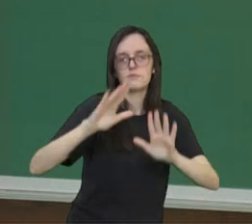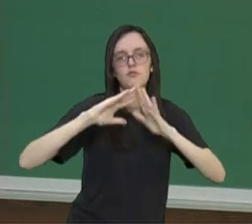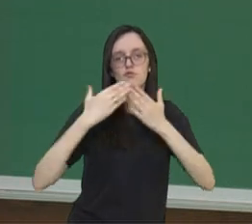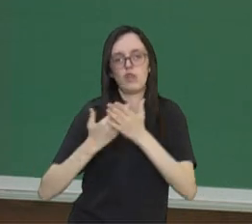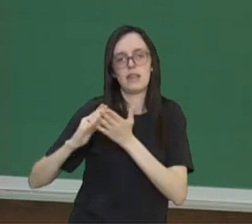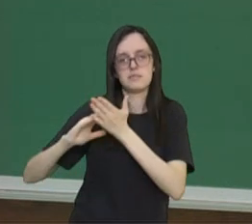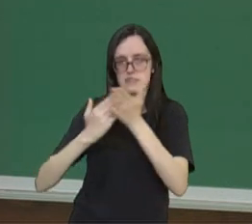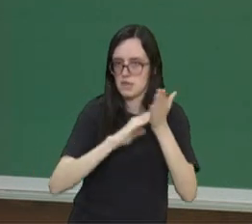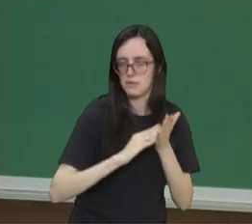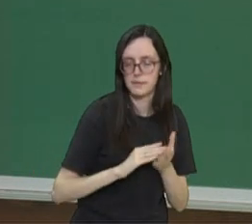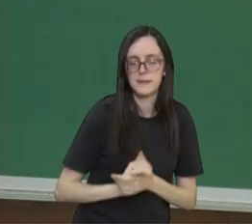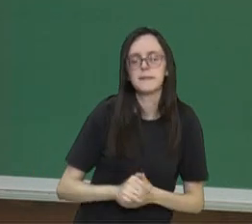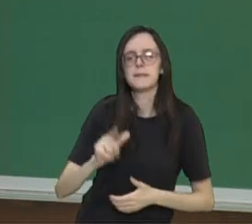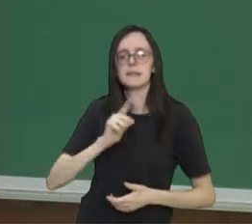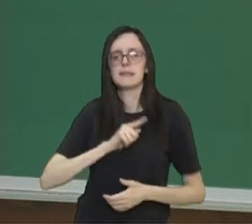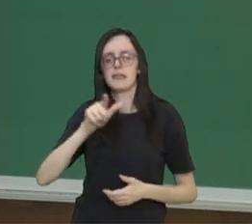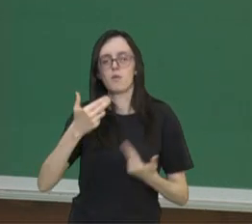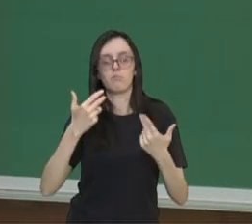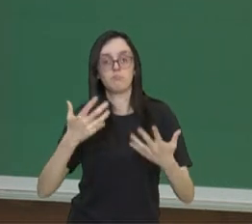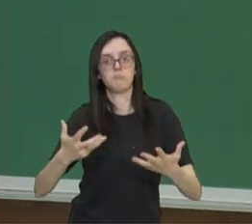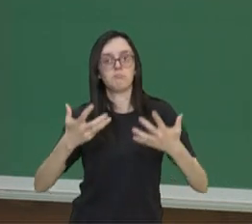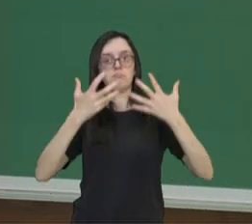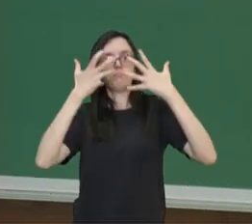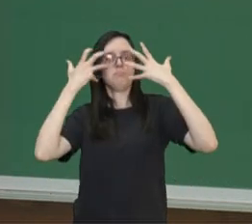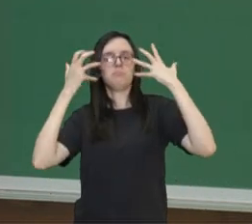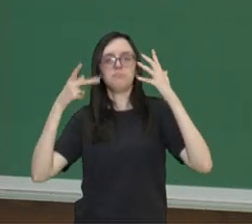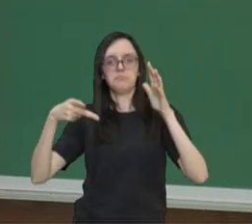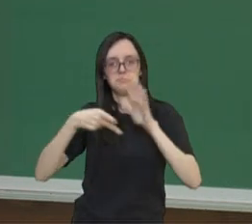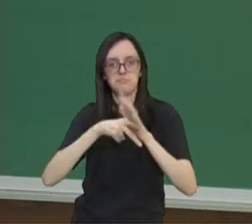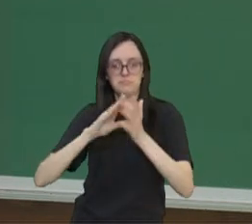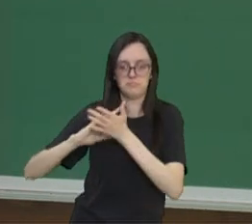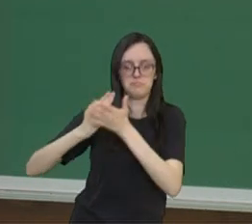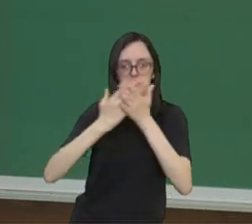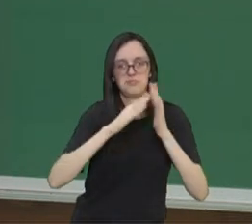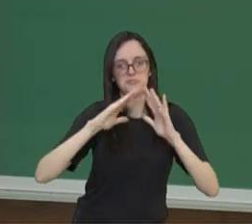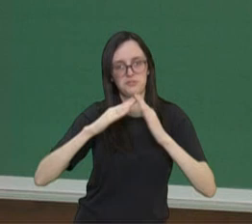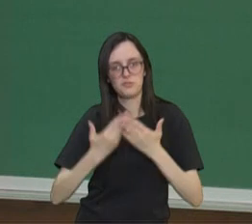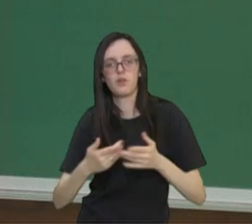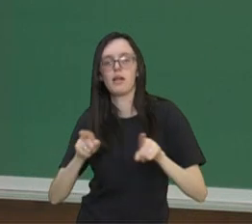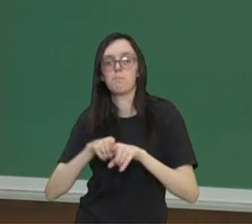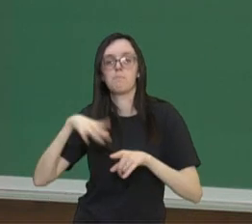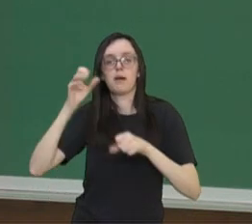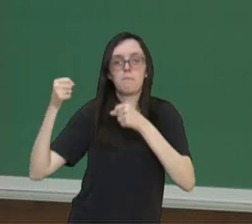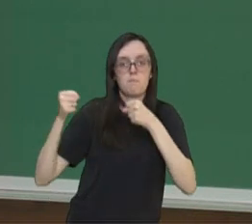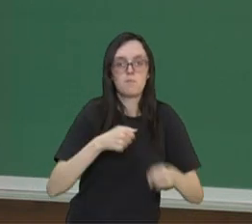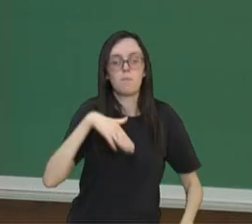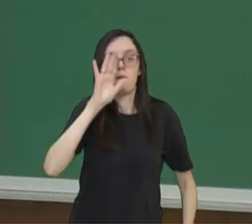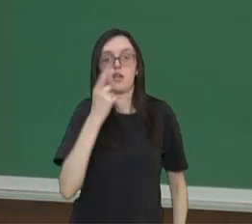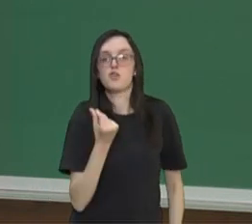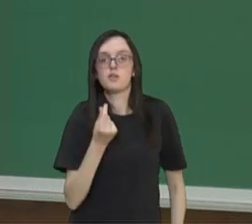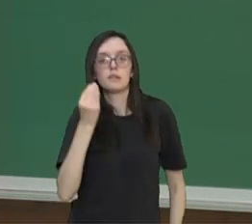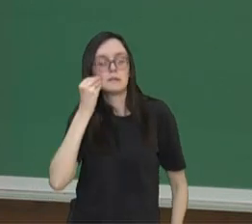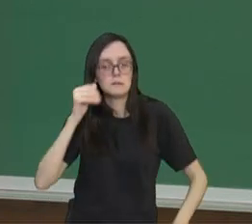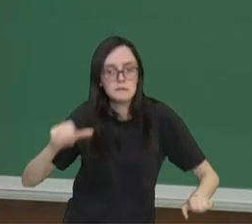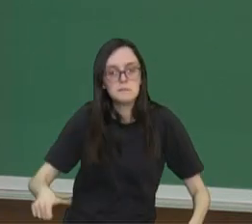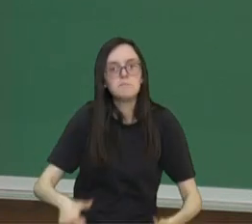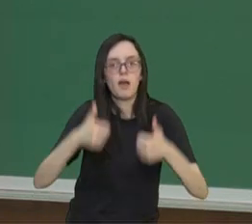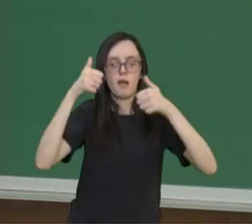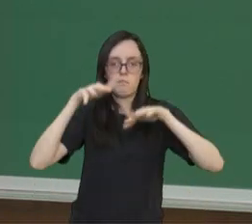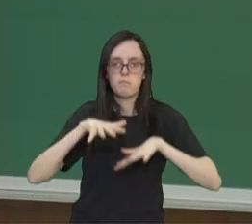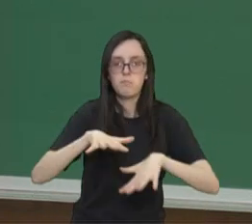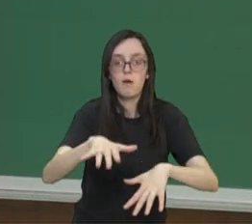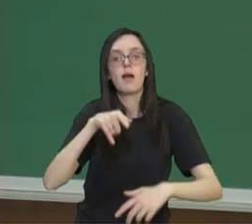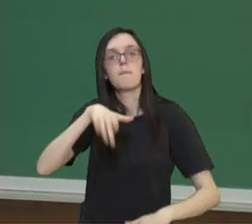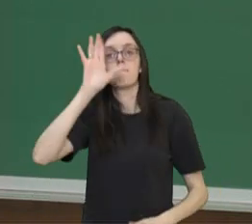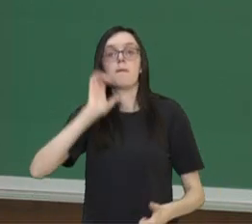de samba. Então, existe um glamour a mais nas escolas de samba, com mais dinheiro, com maior poder, então, para melhorar seus desfiles, e isso